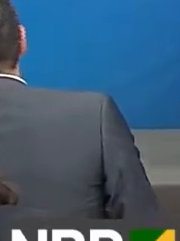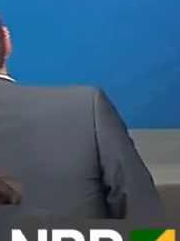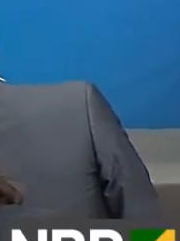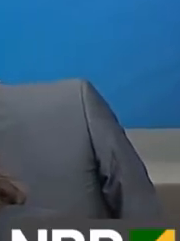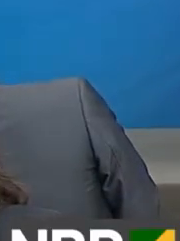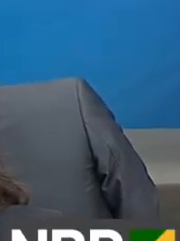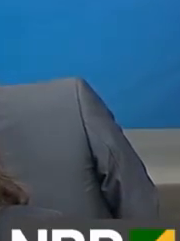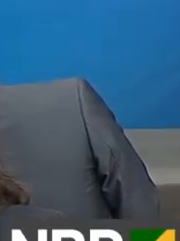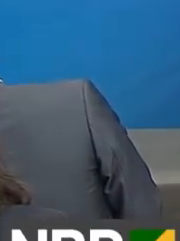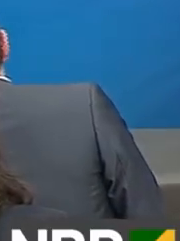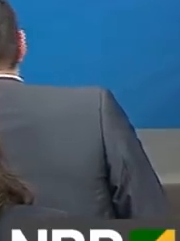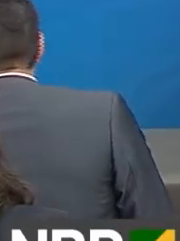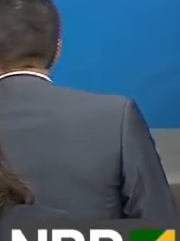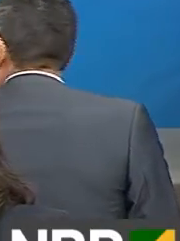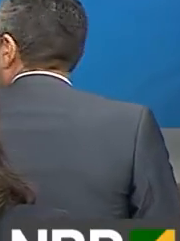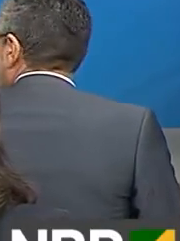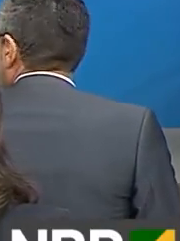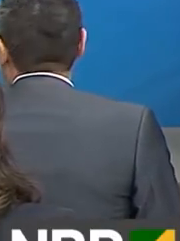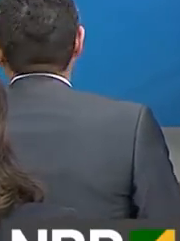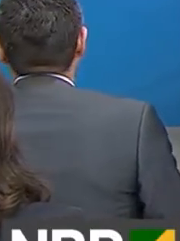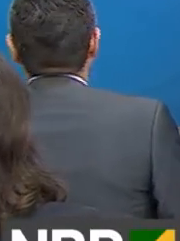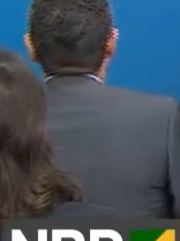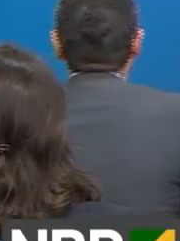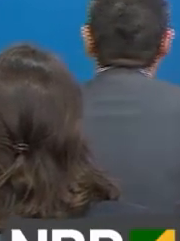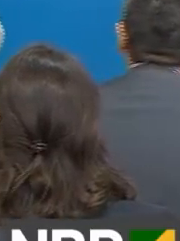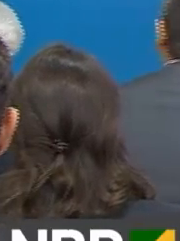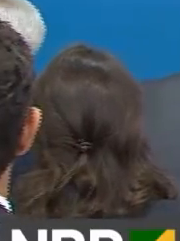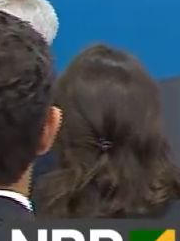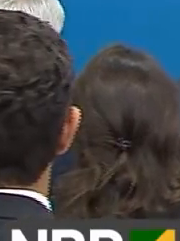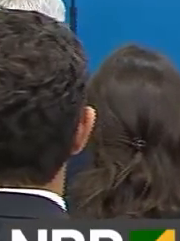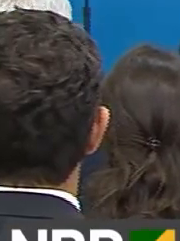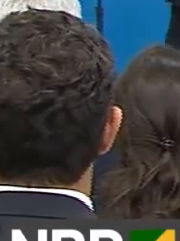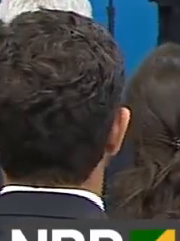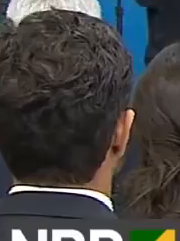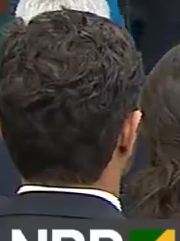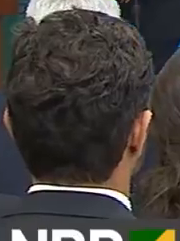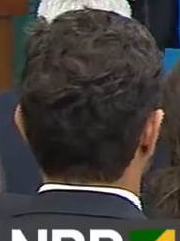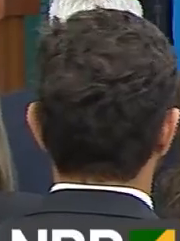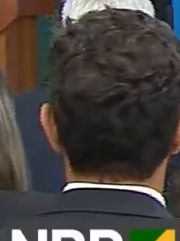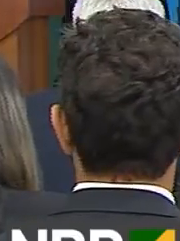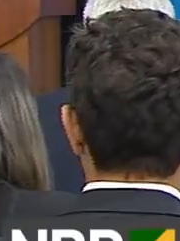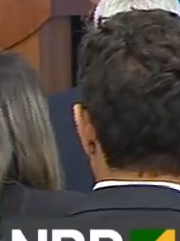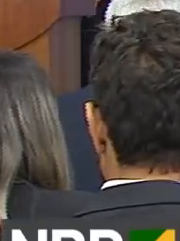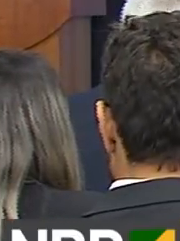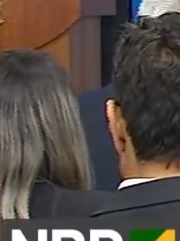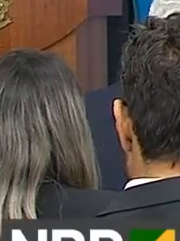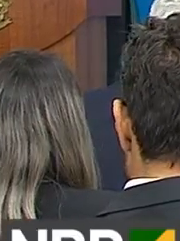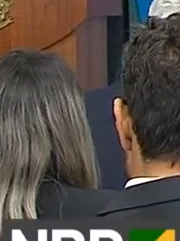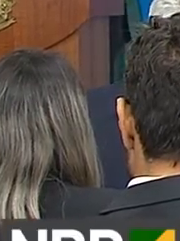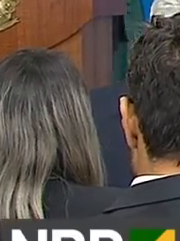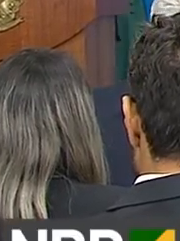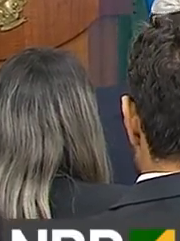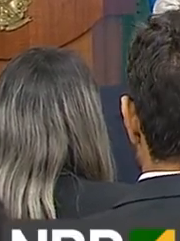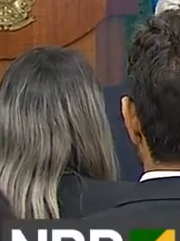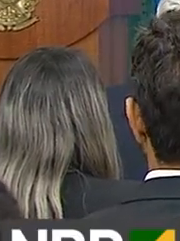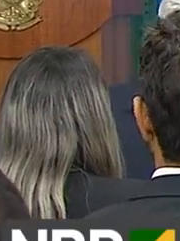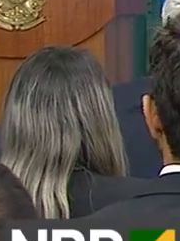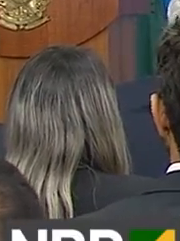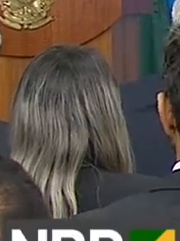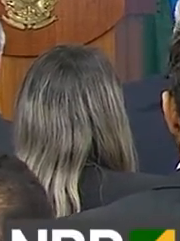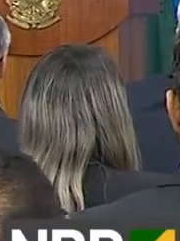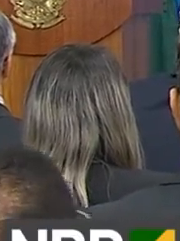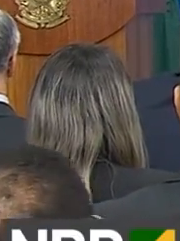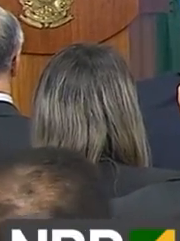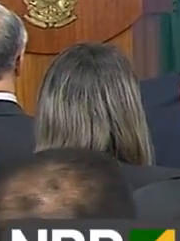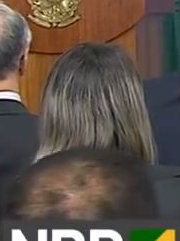chama-se segundos com a palavra o presidente da república michel temer quero cumprimentar o fernando coelho